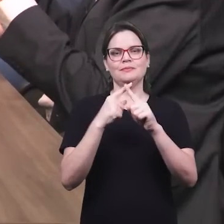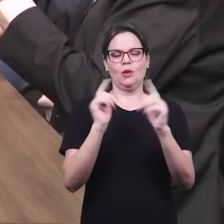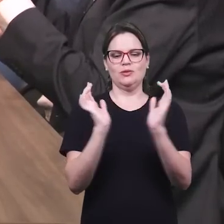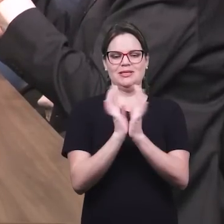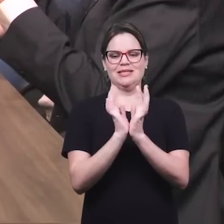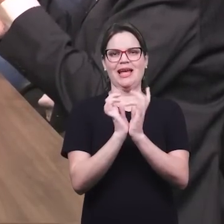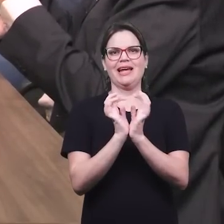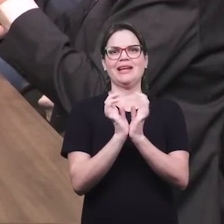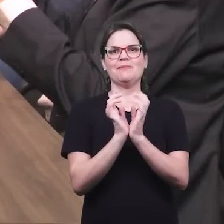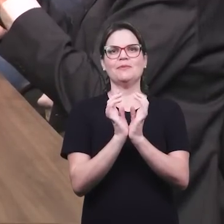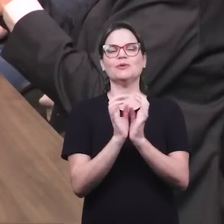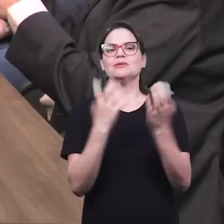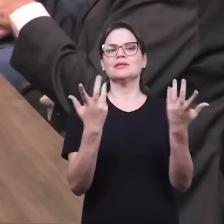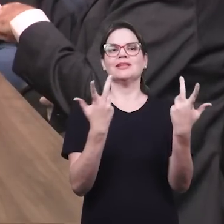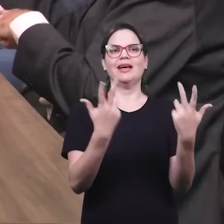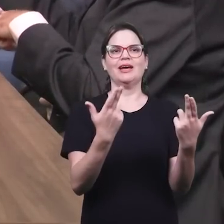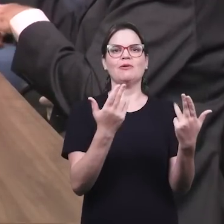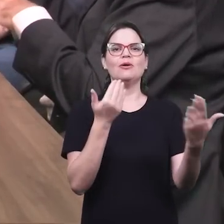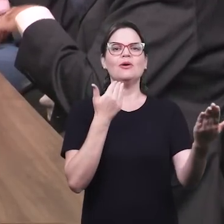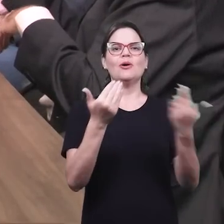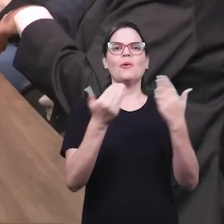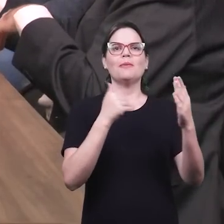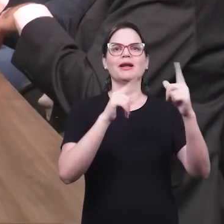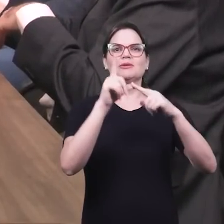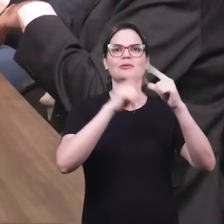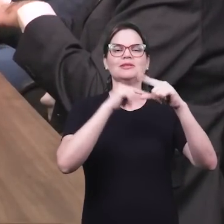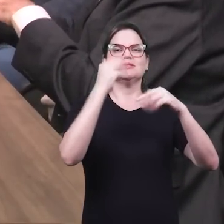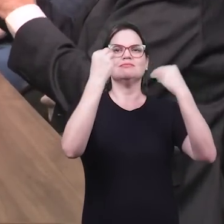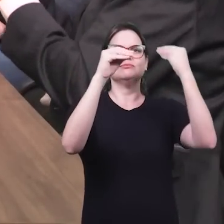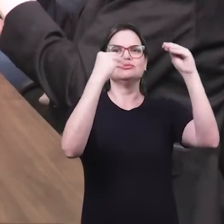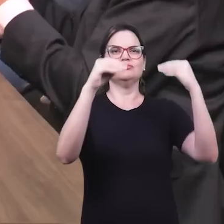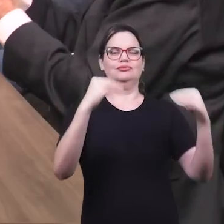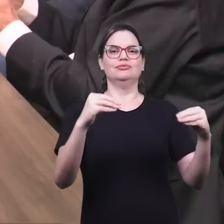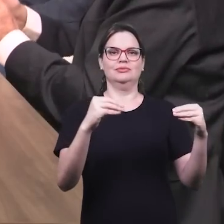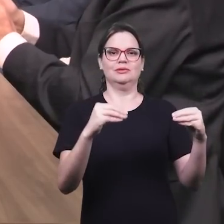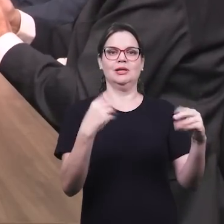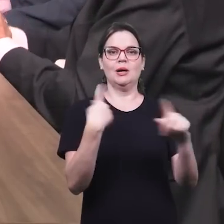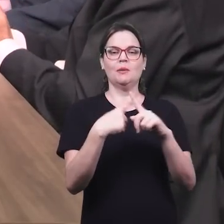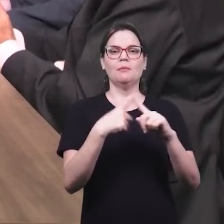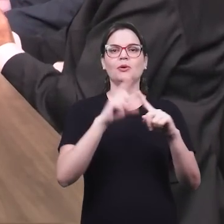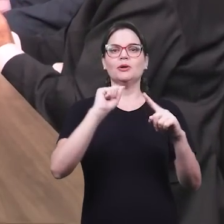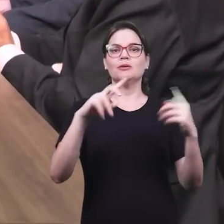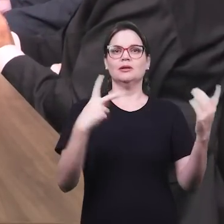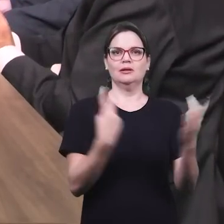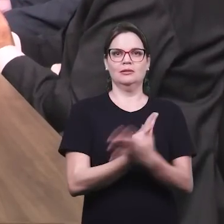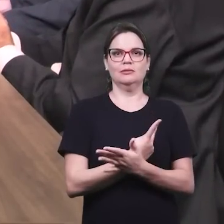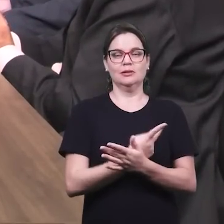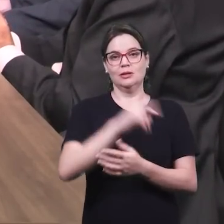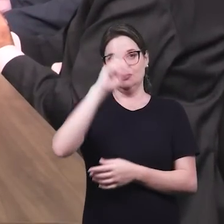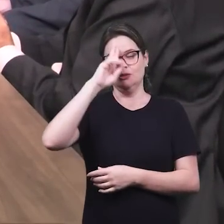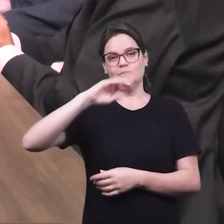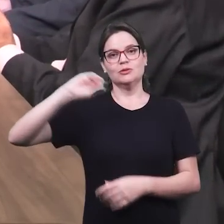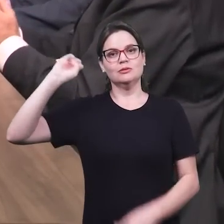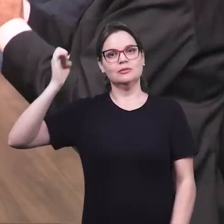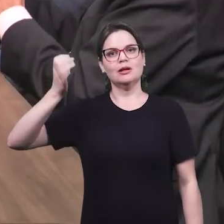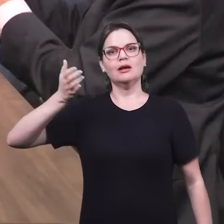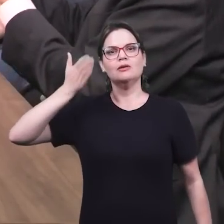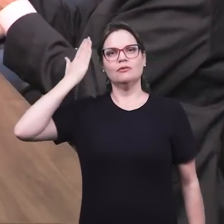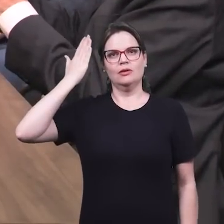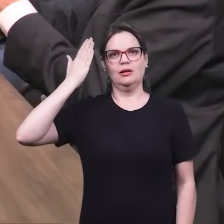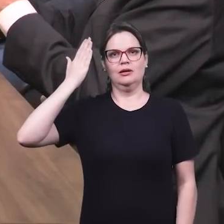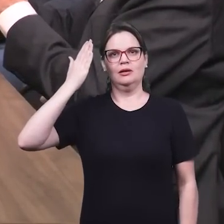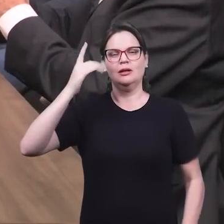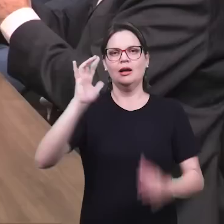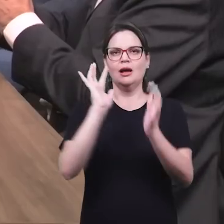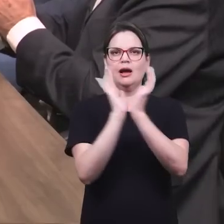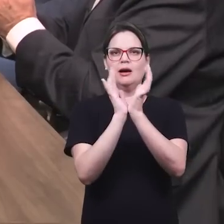como estrelas, porque o Senhor nos apresentou o Salvador. Quando a revelação do Salvador é dada pelo Espírito Santo, a nossa